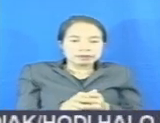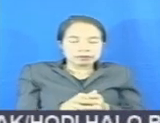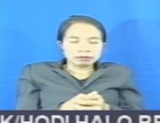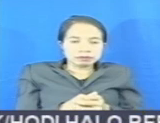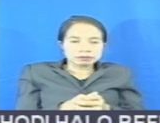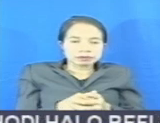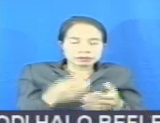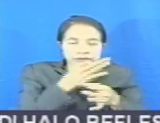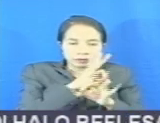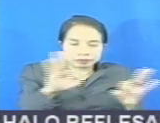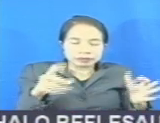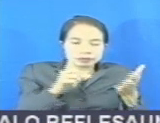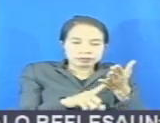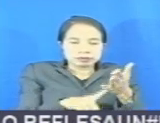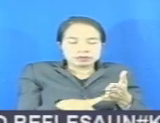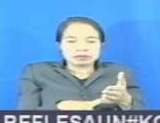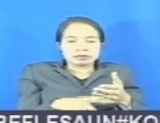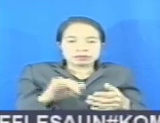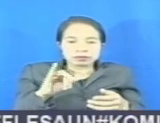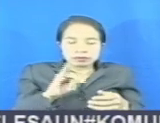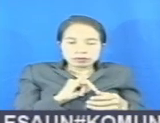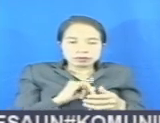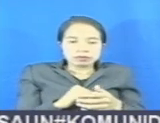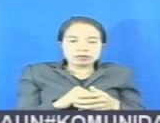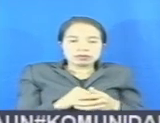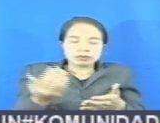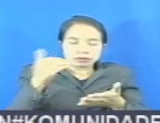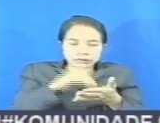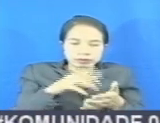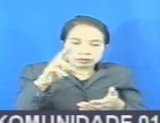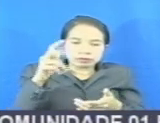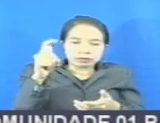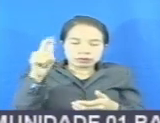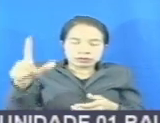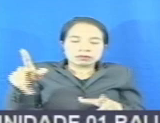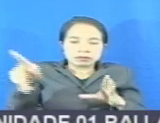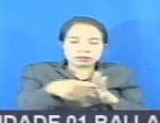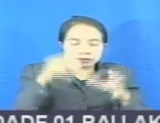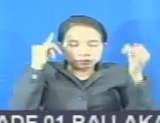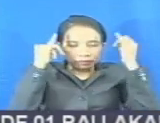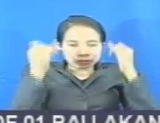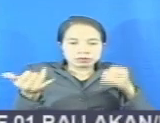e tá terminando que se tenha discussão né no how amito conservado e tá filé que as pessoas estúdio de acompanha a informação no seu grupo mais calendário